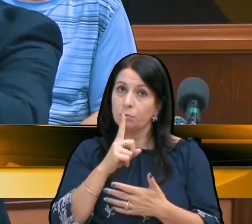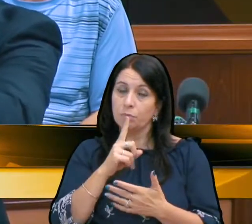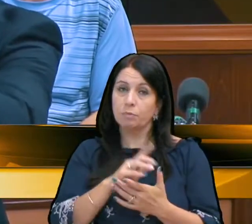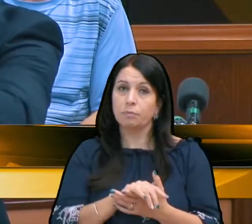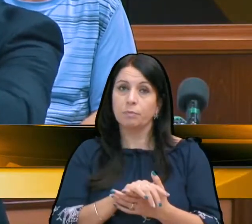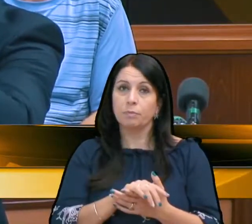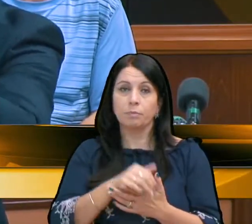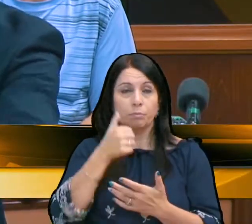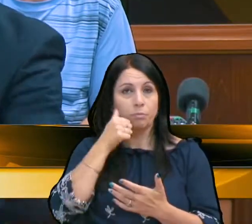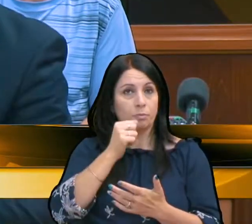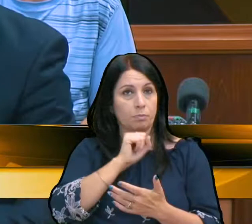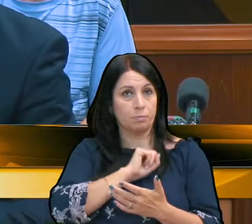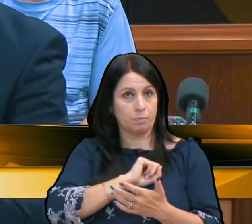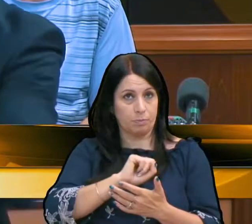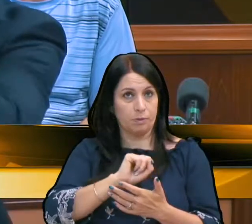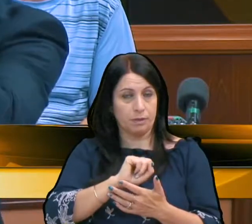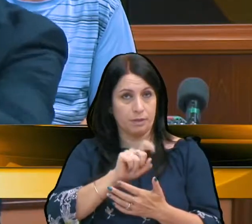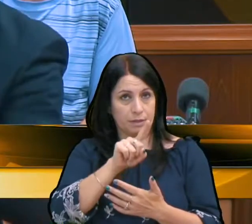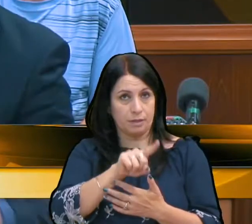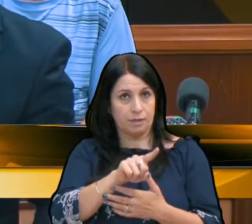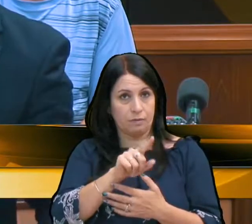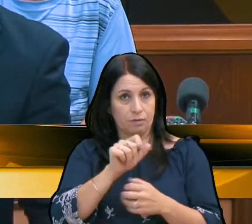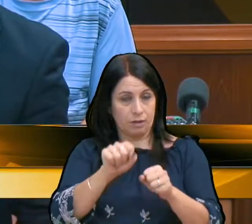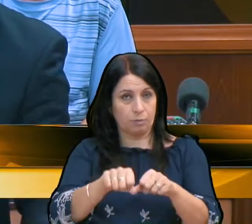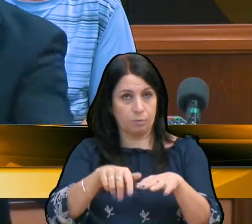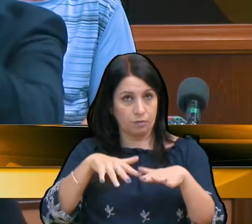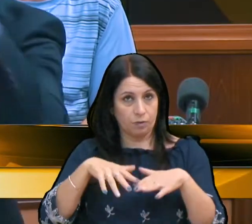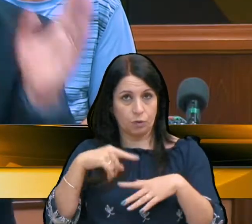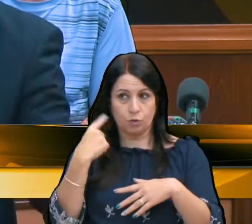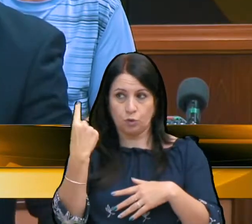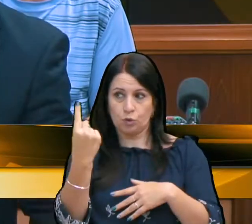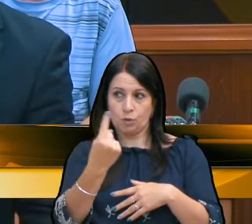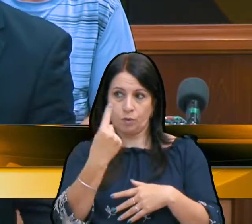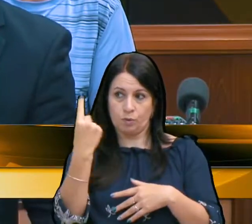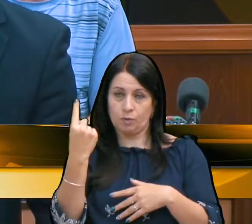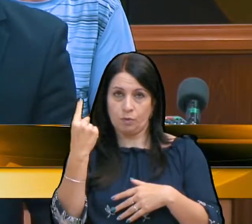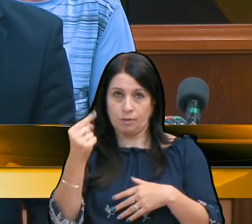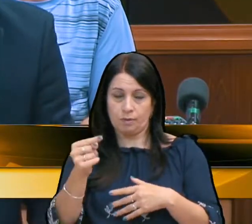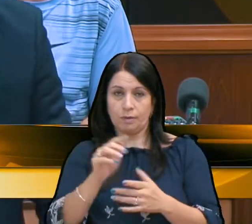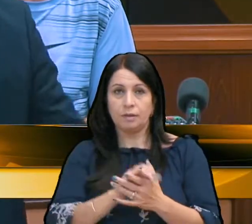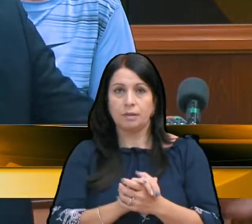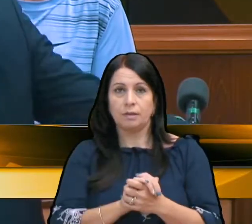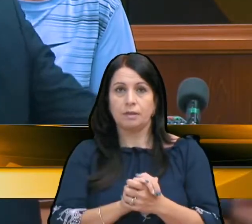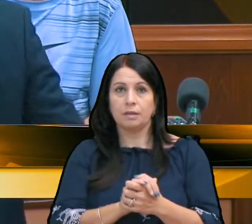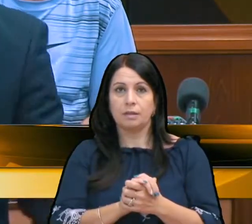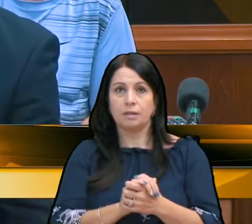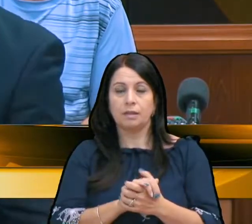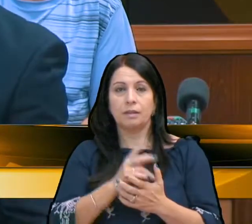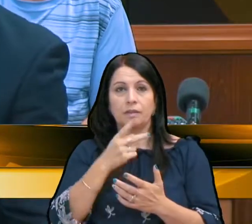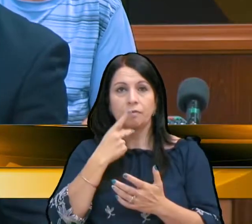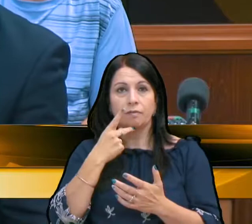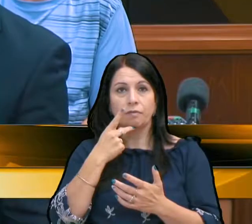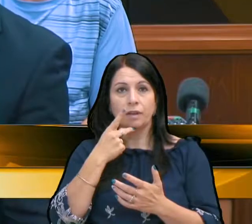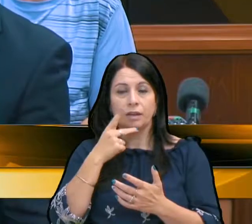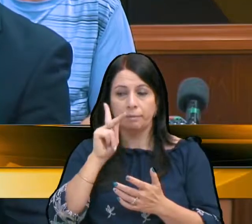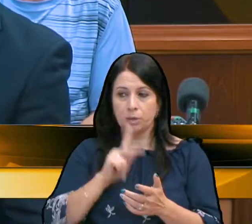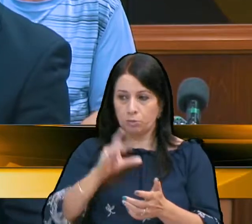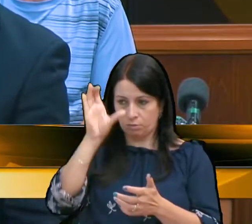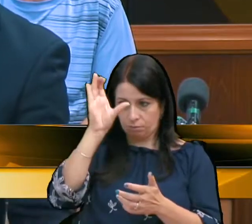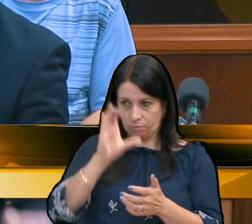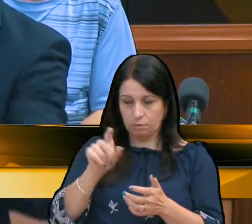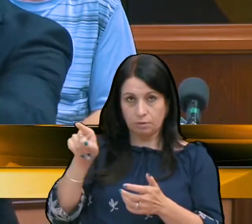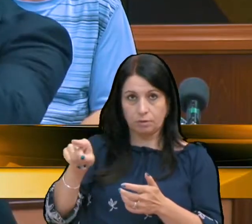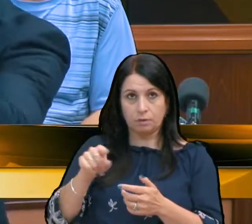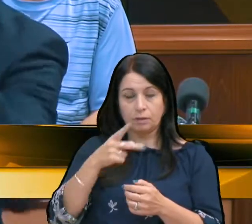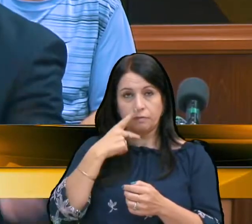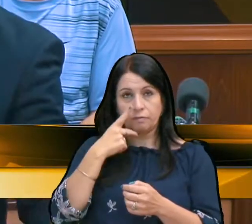uma senhora, uma moça, que estava no plenário, sozinha, durante a fala do cidadão, e